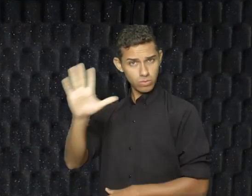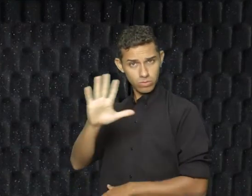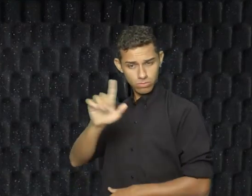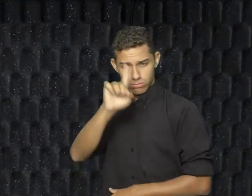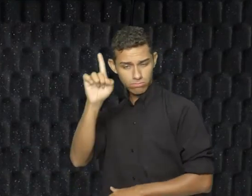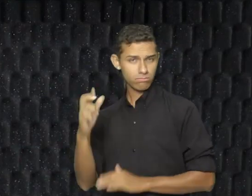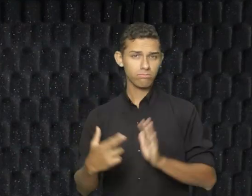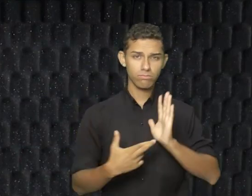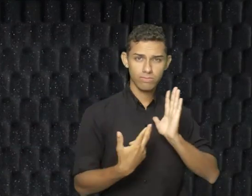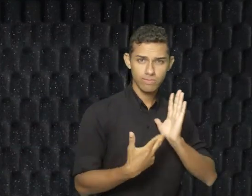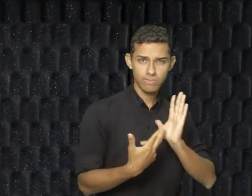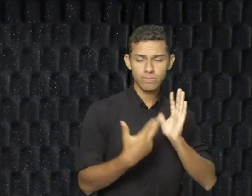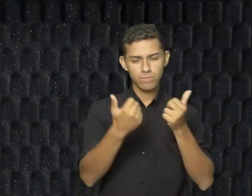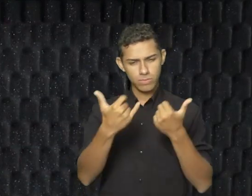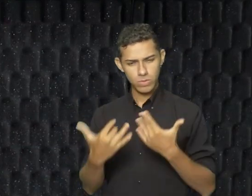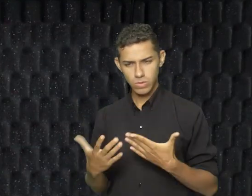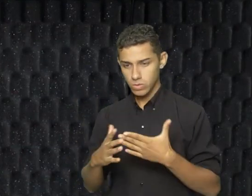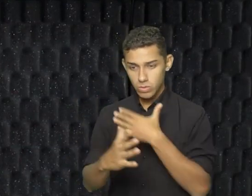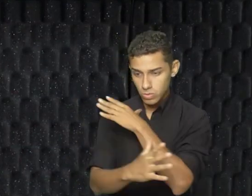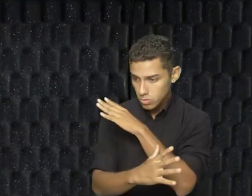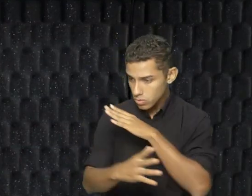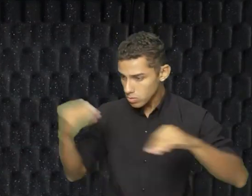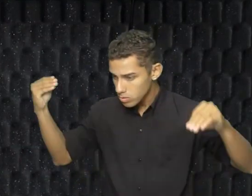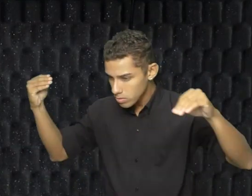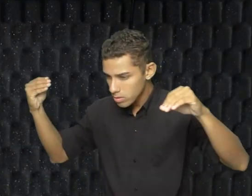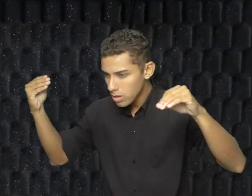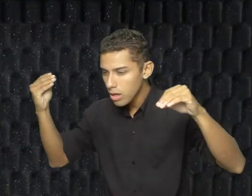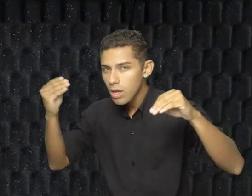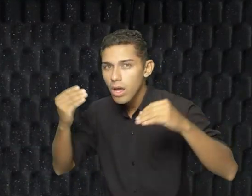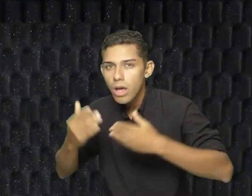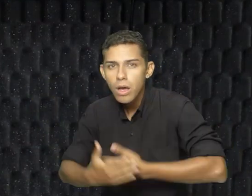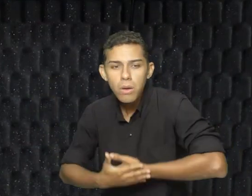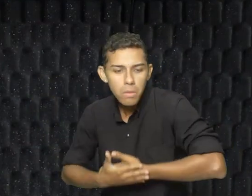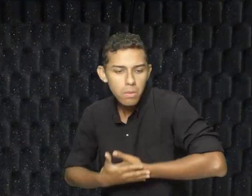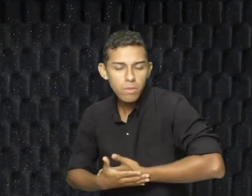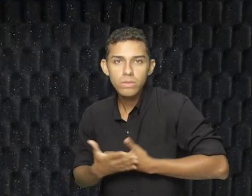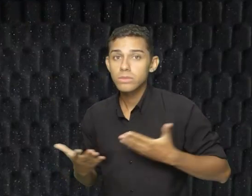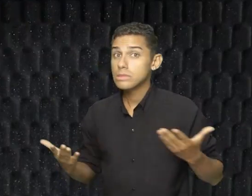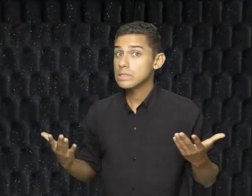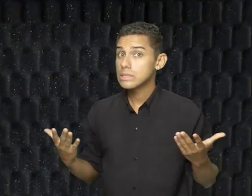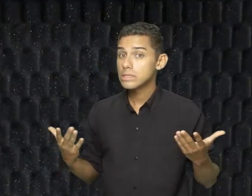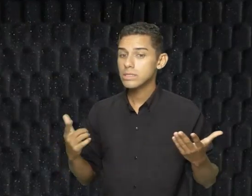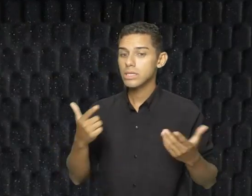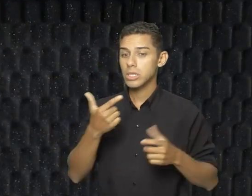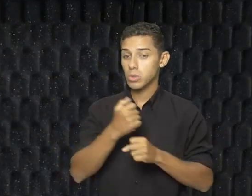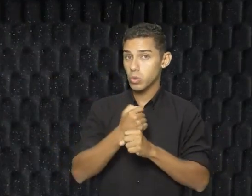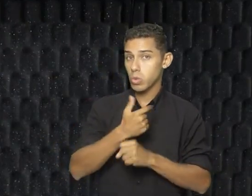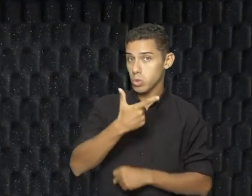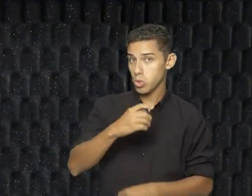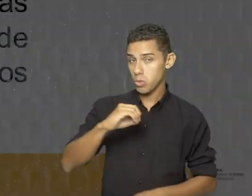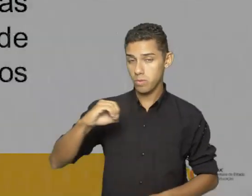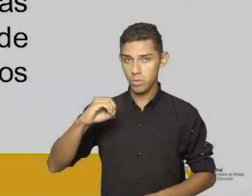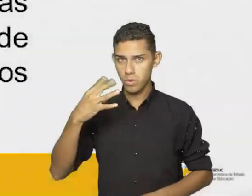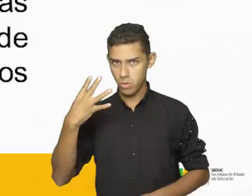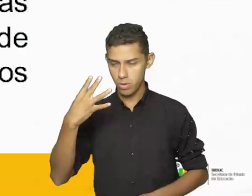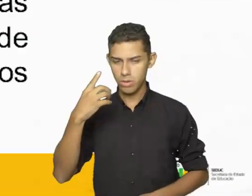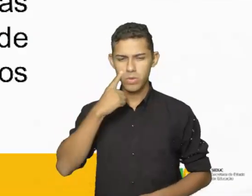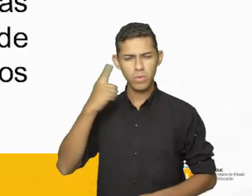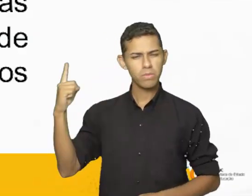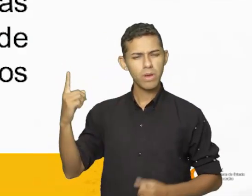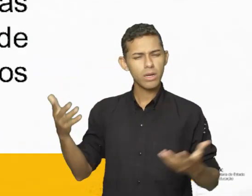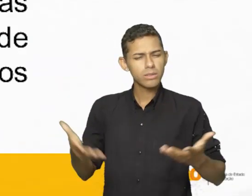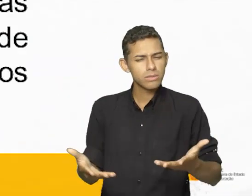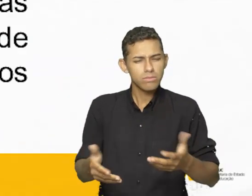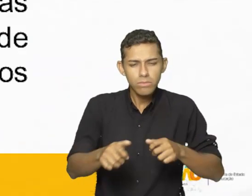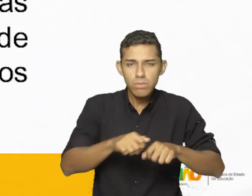ela diz o seguinte, ó, o sumiço dos bebês. Ela é de 2004, faz tempo, mas ela está muito atual. Para um número cada vez